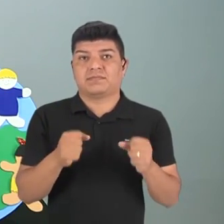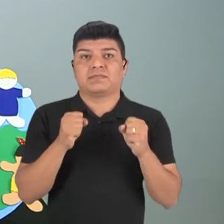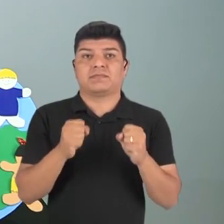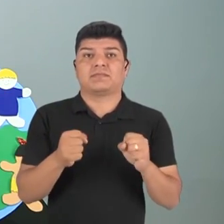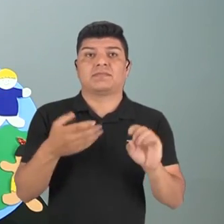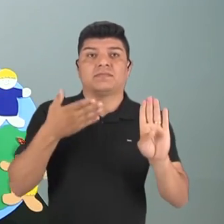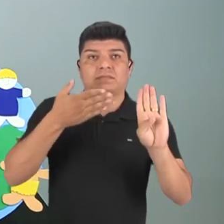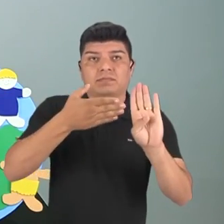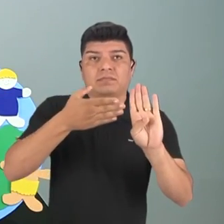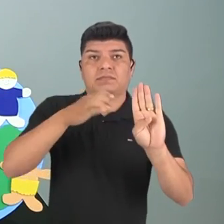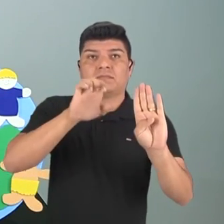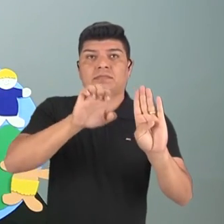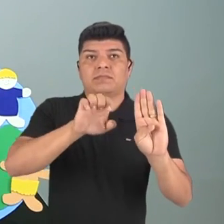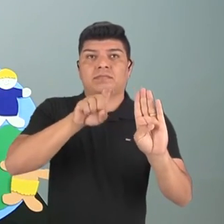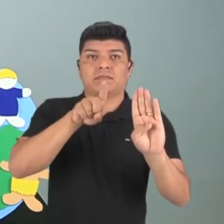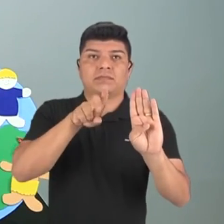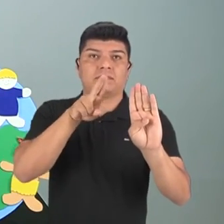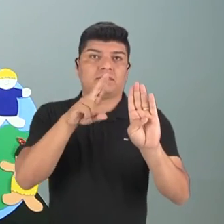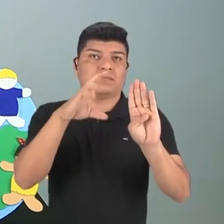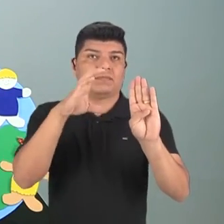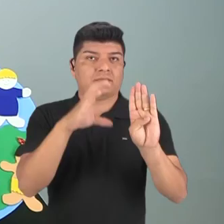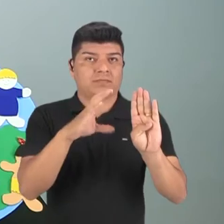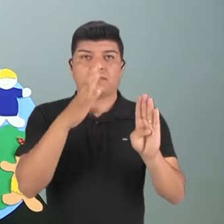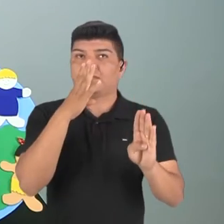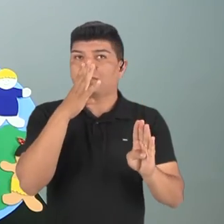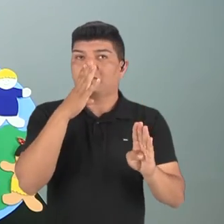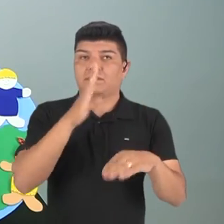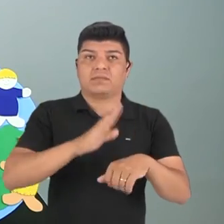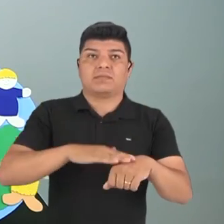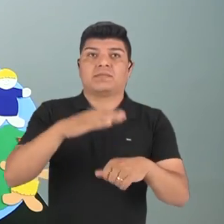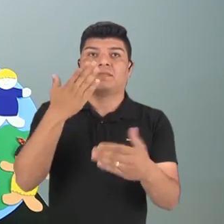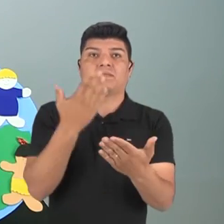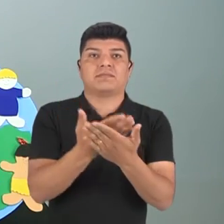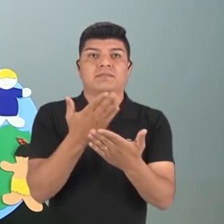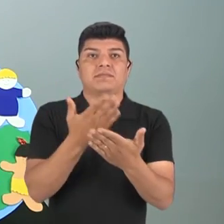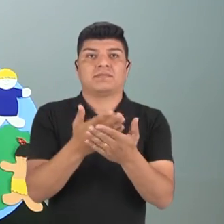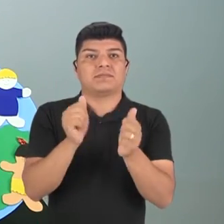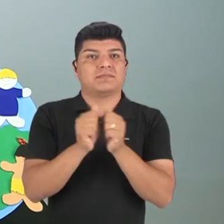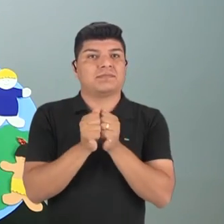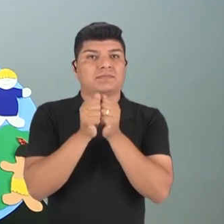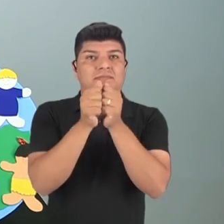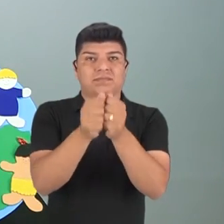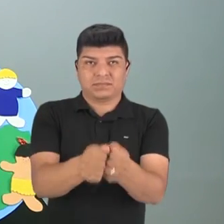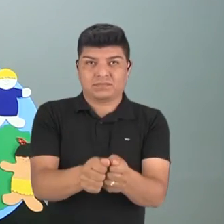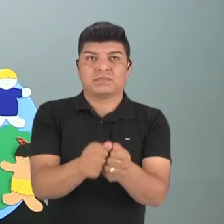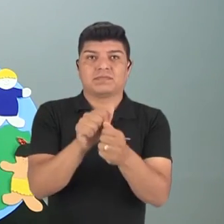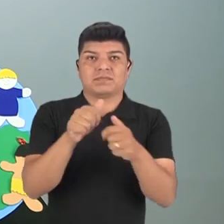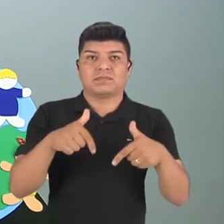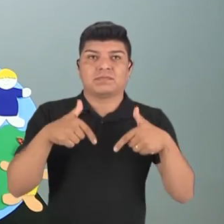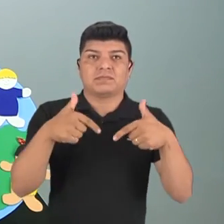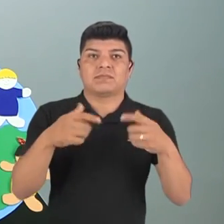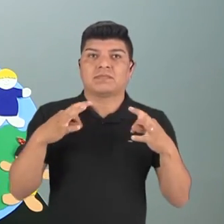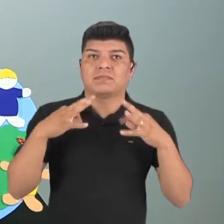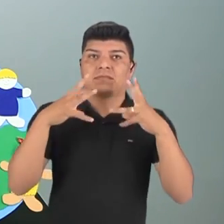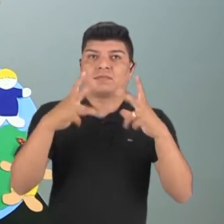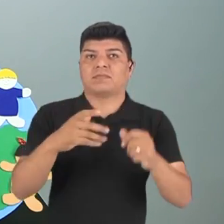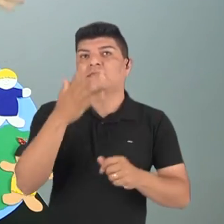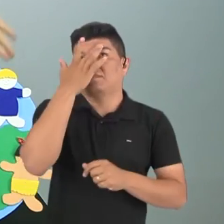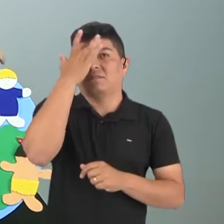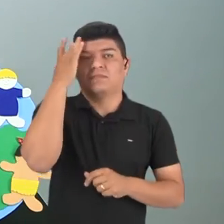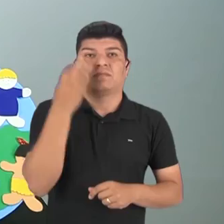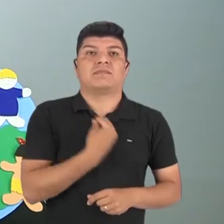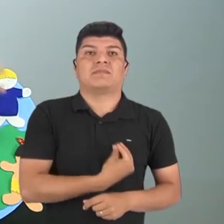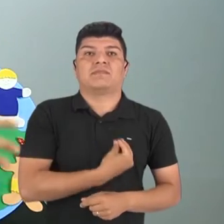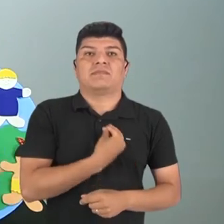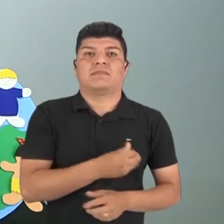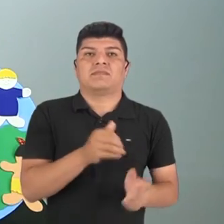estar acessando a plataforma Eduque para assistir mais aulas. E nós estamos juntos nessa luta para que todas as pessoas possam